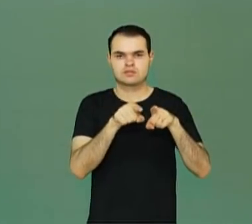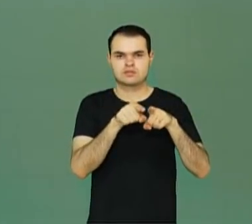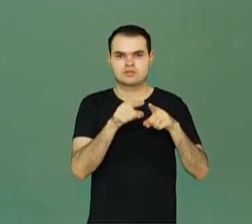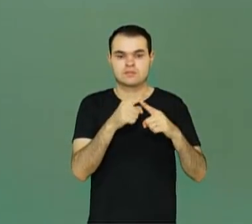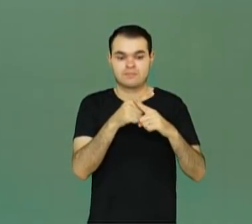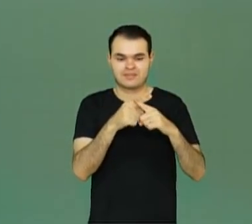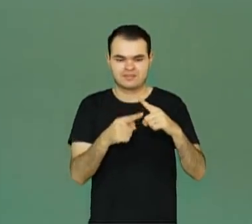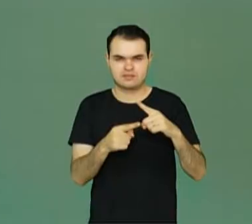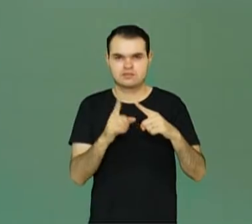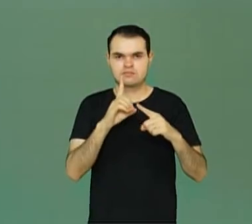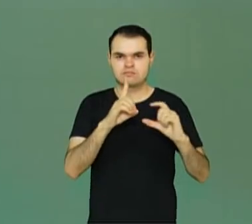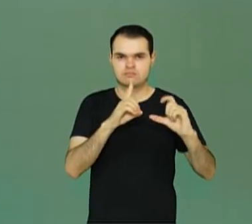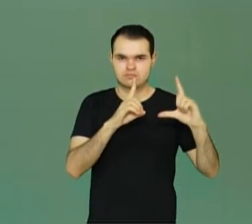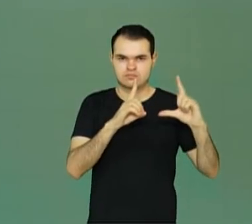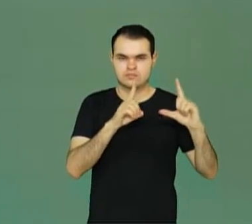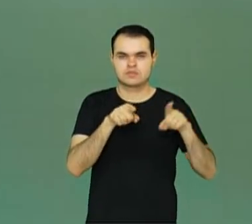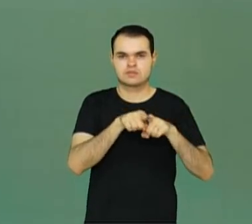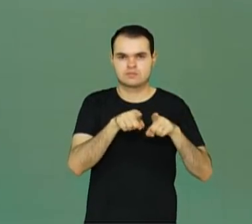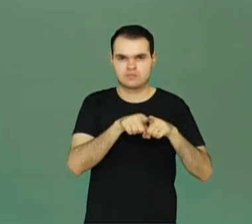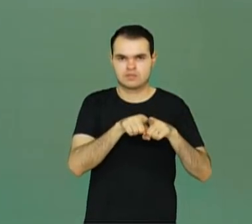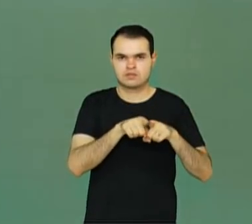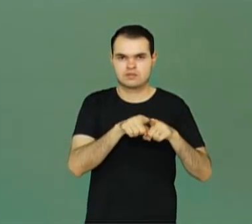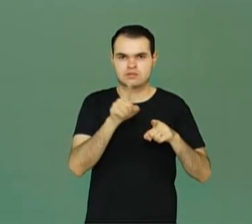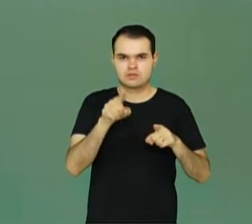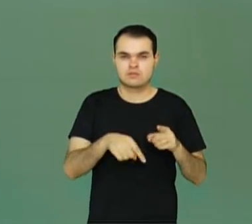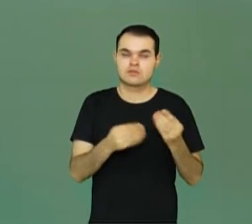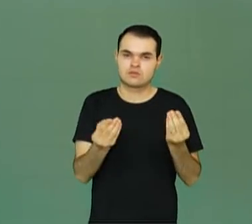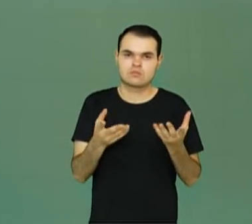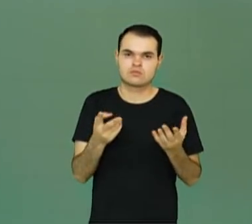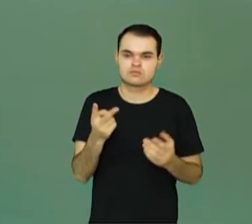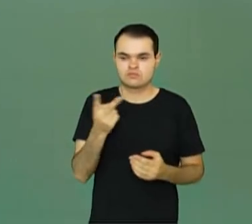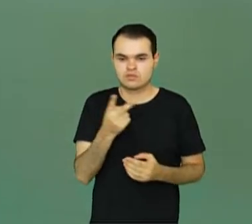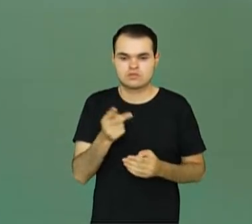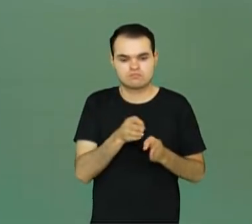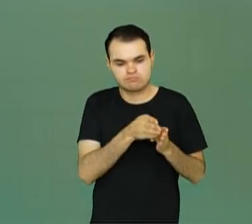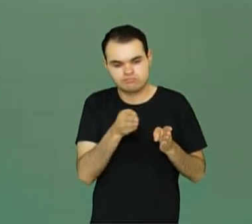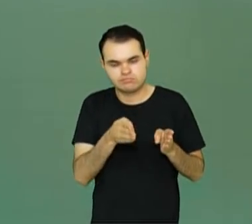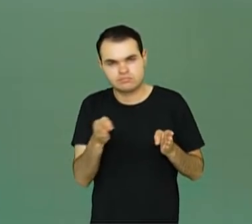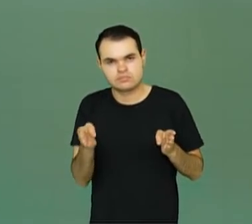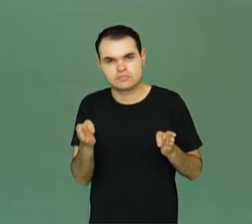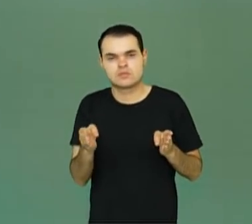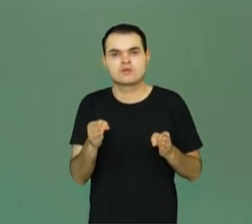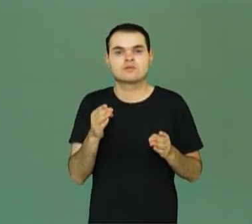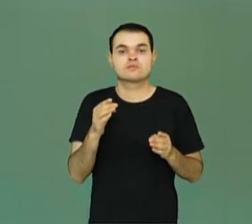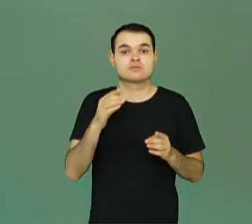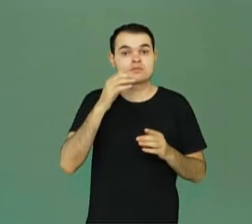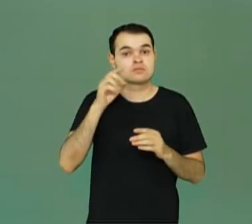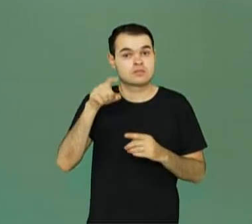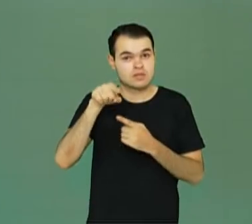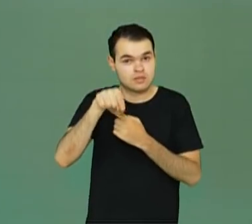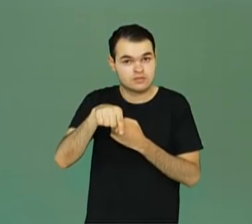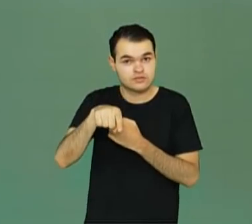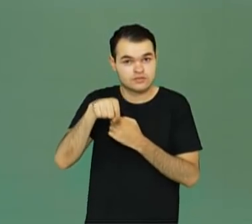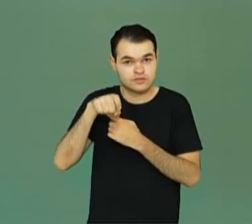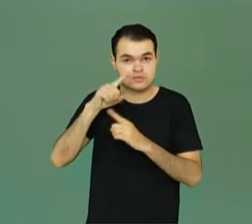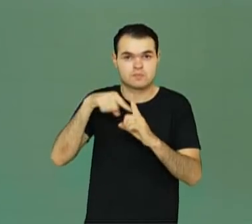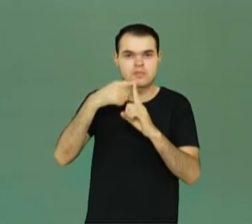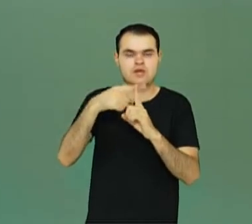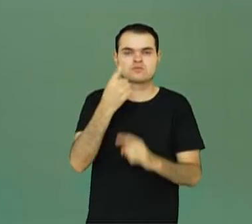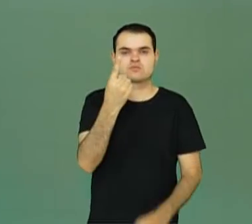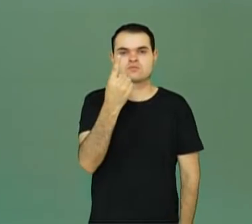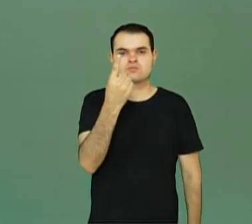metade da maior diagonal também vai ser menor que o lado. Mas como eles formam números consecutivos, eu vou acrescentar uma unidade. Então vai ficar x mais